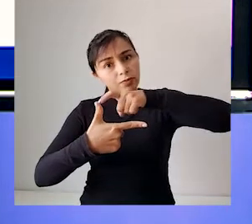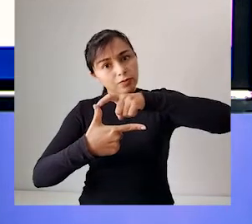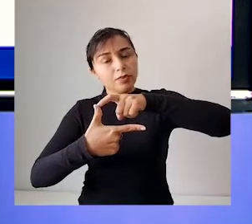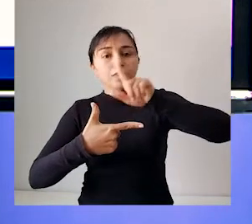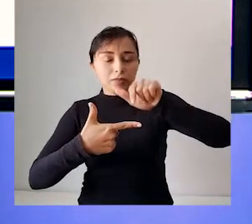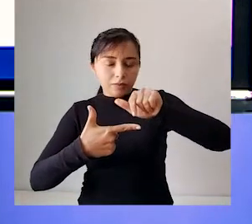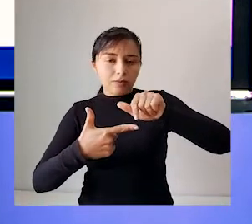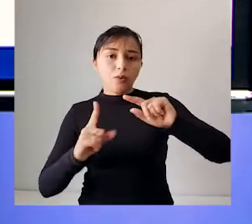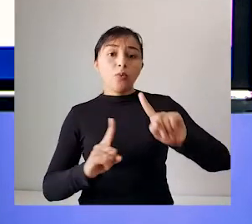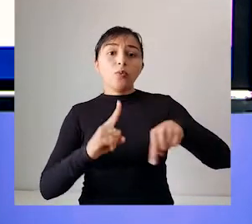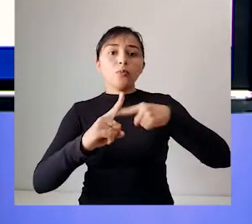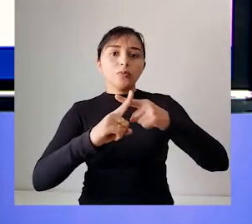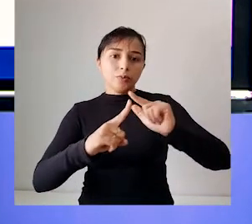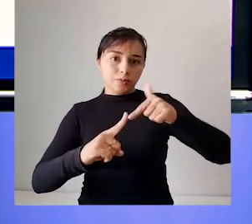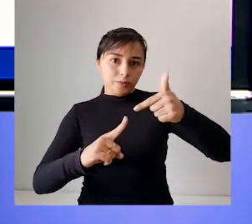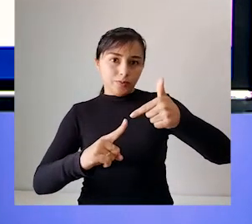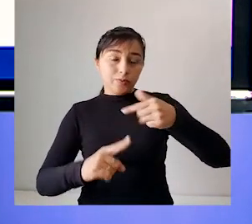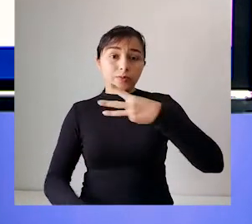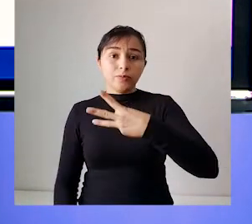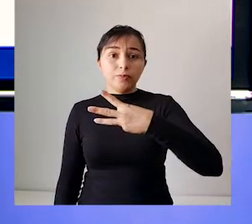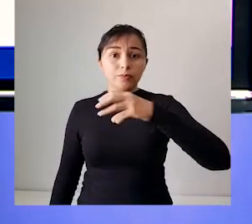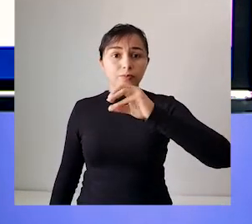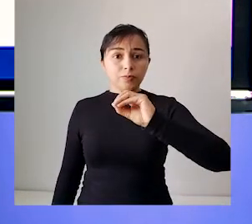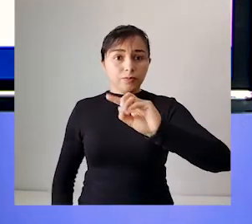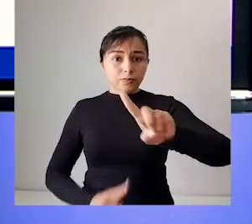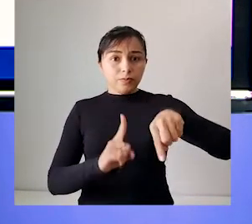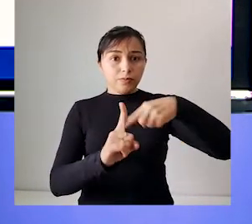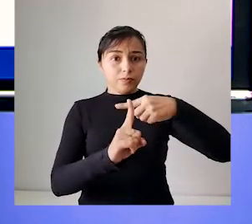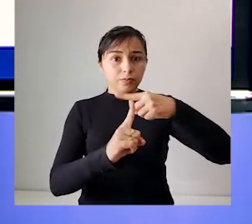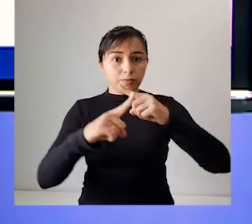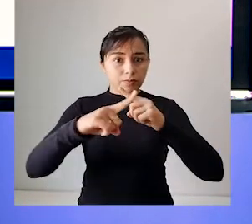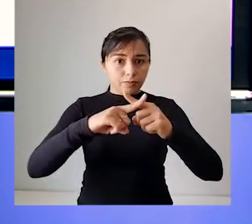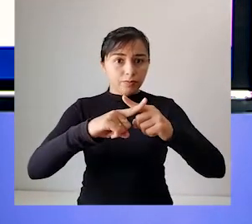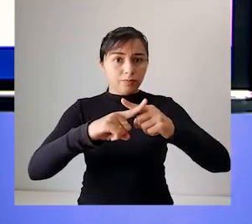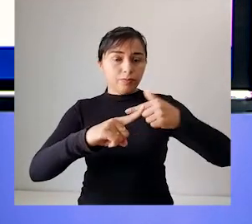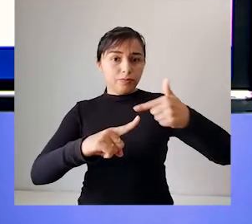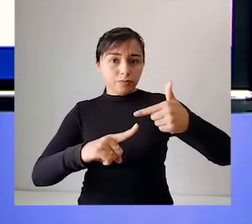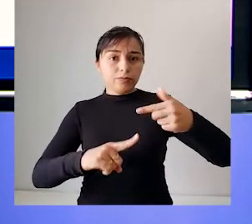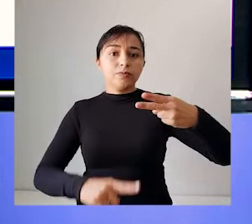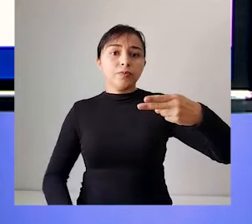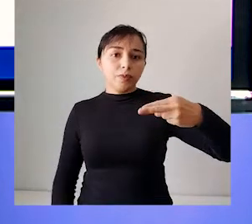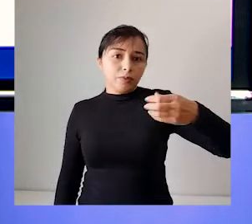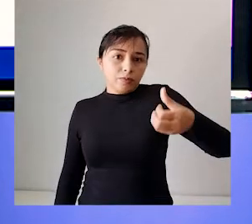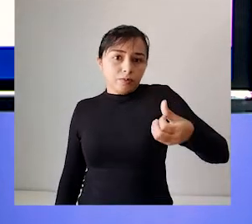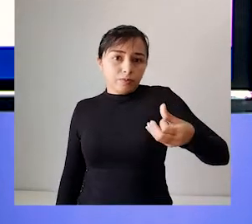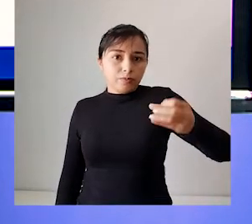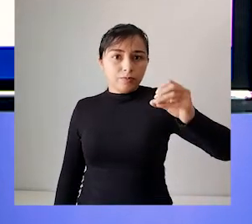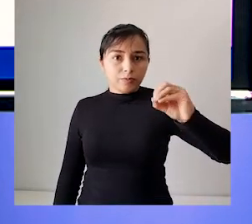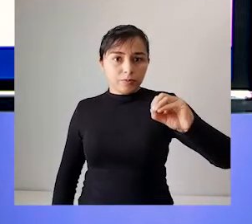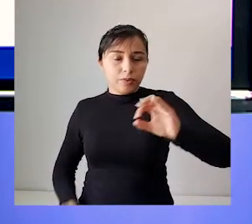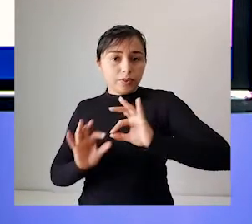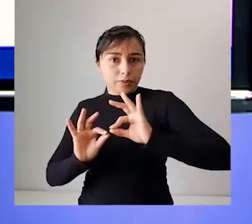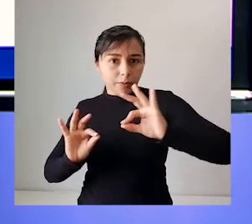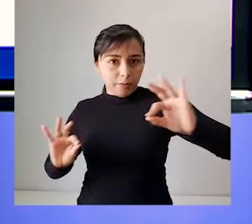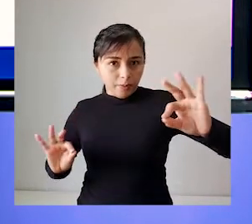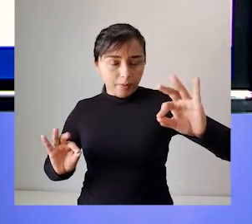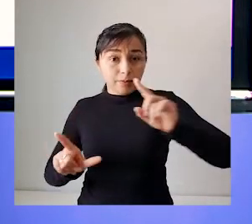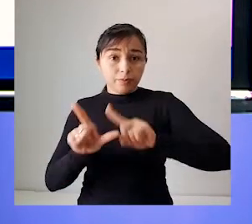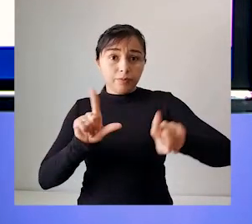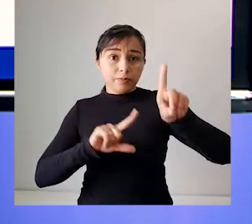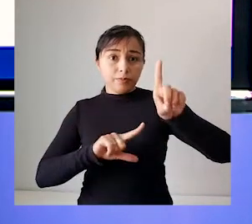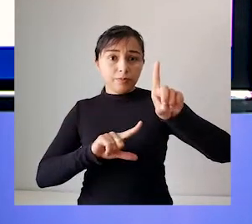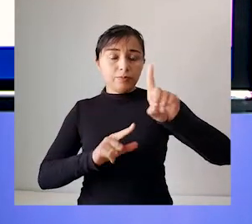Logo, esse nadador vai percorrer aí um total de 60 metros, alternativa de letra